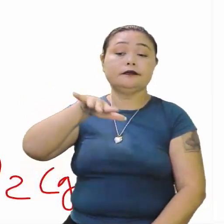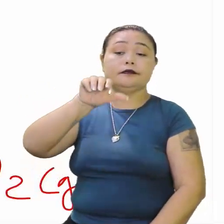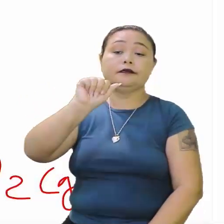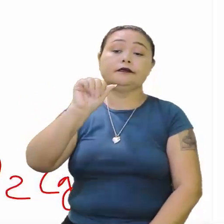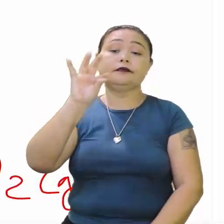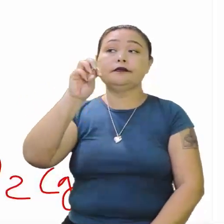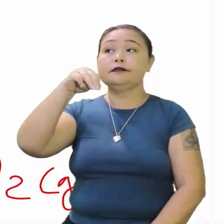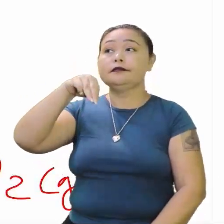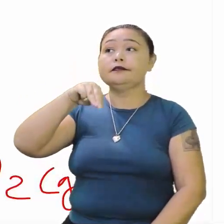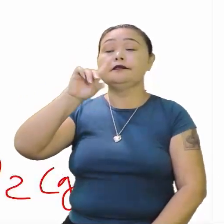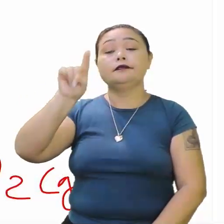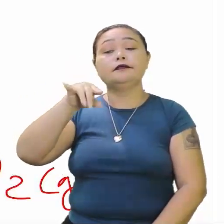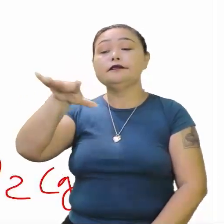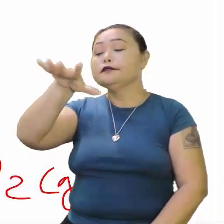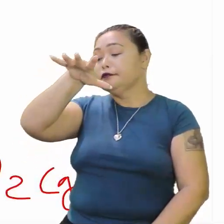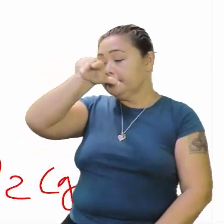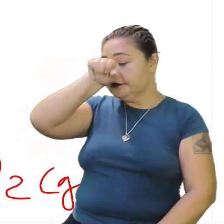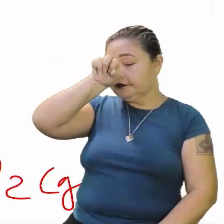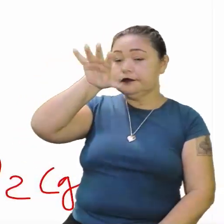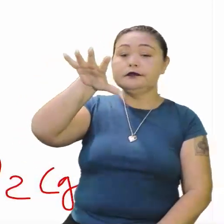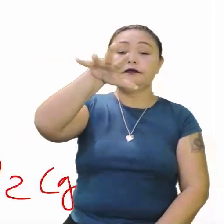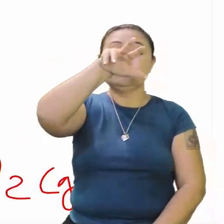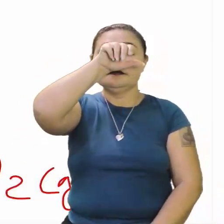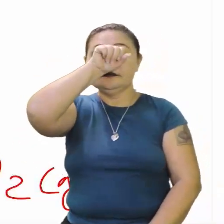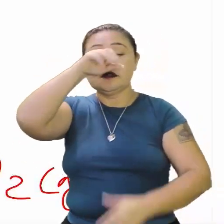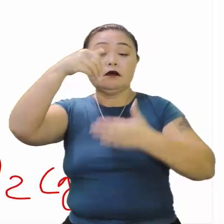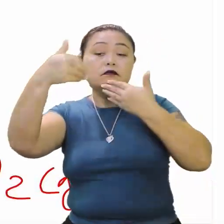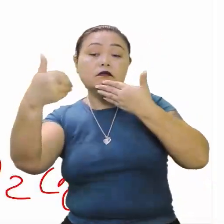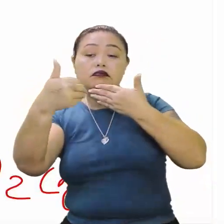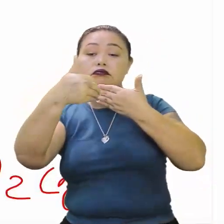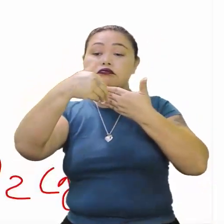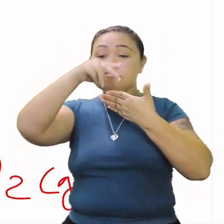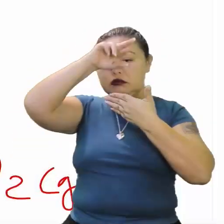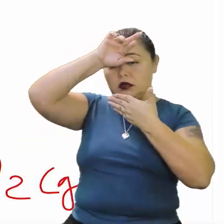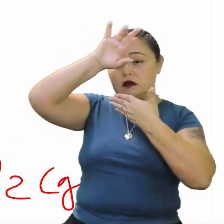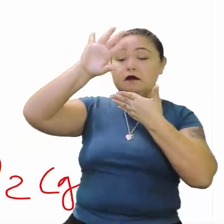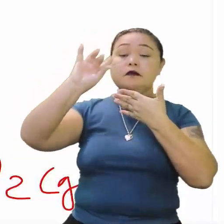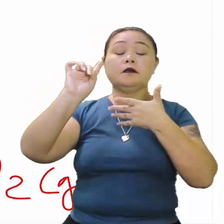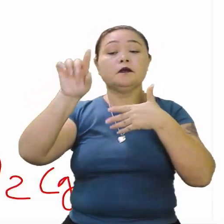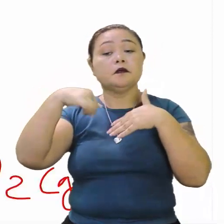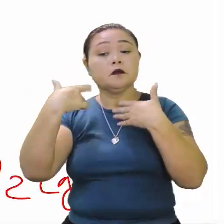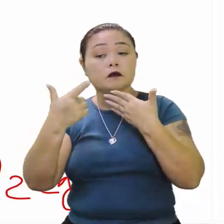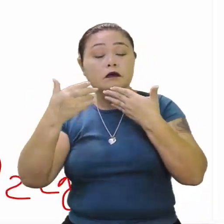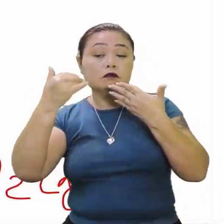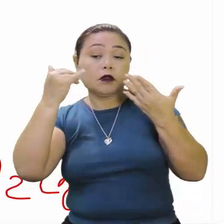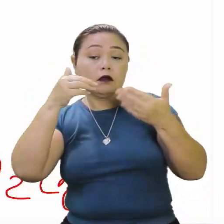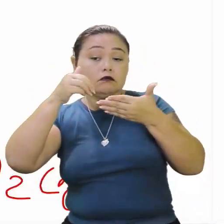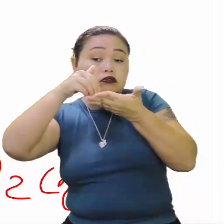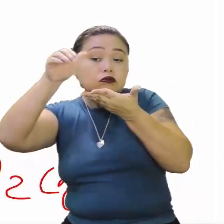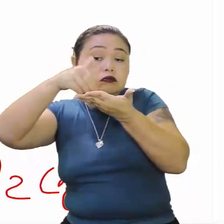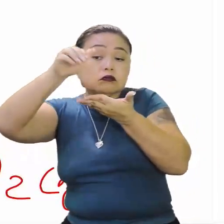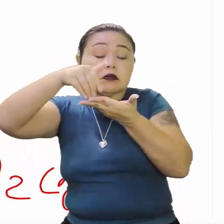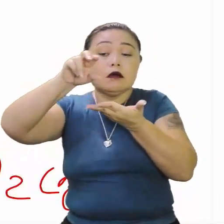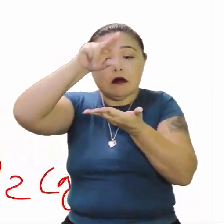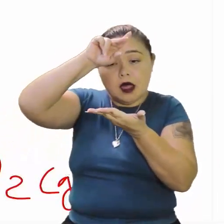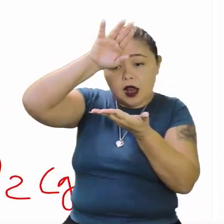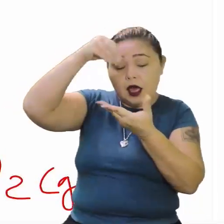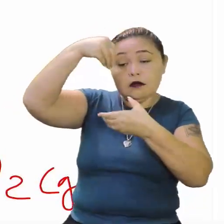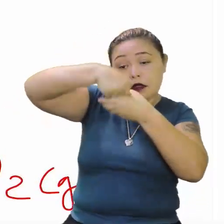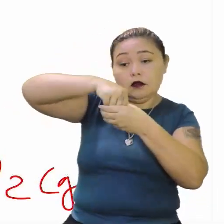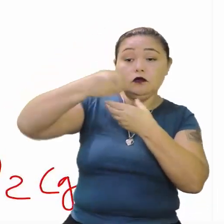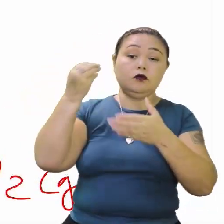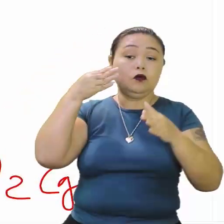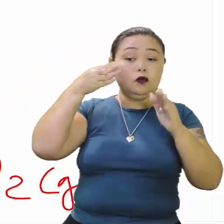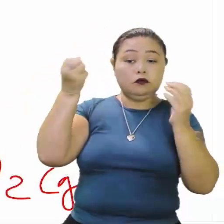aroma que ali é um repelente, na realidade, para expulsar a barata do guarda-roupa. Ali